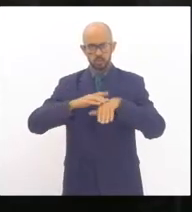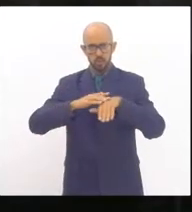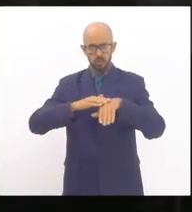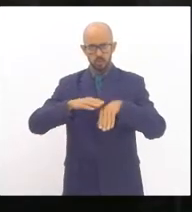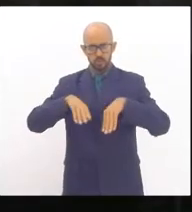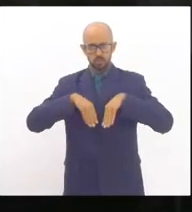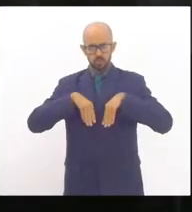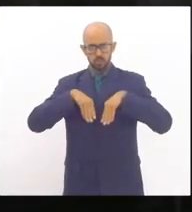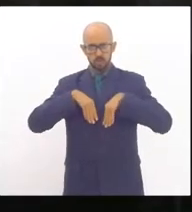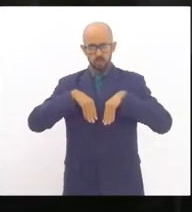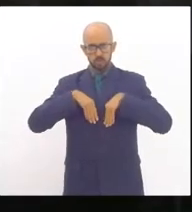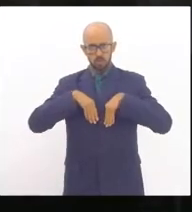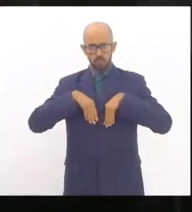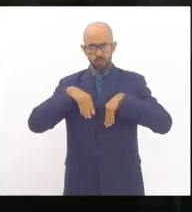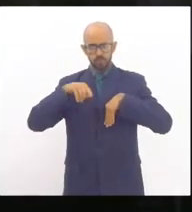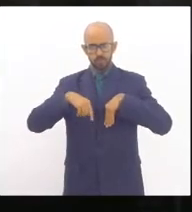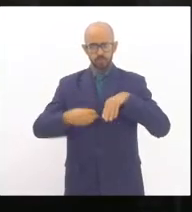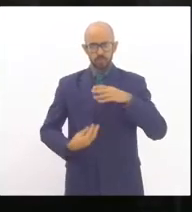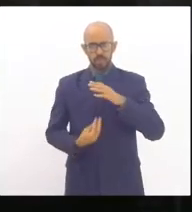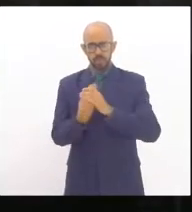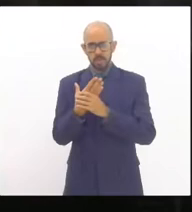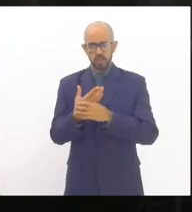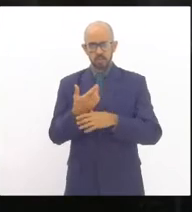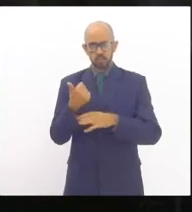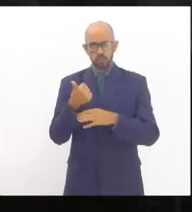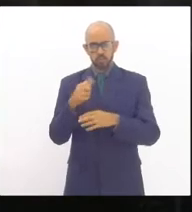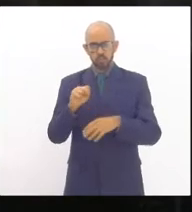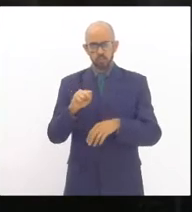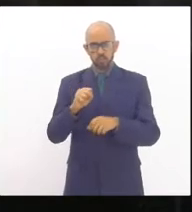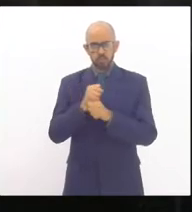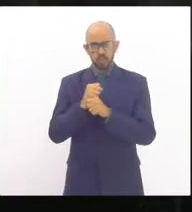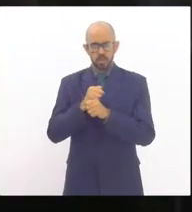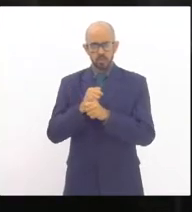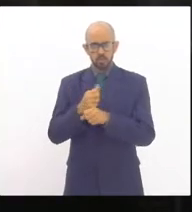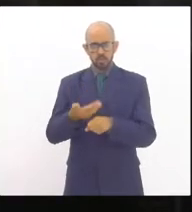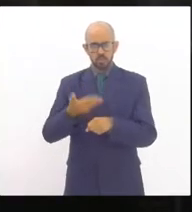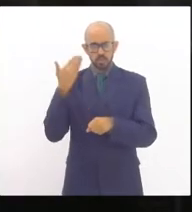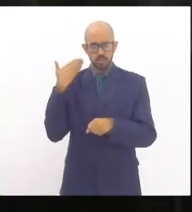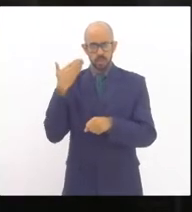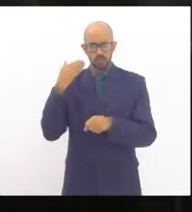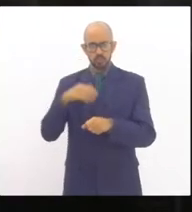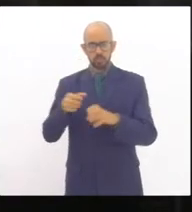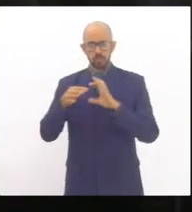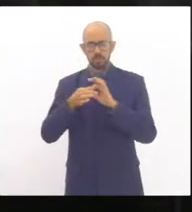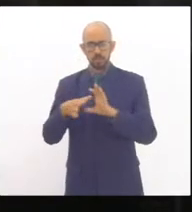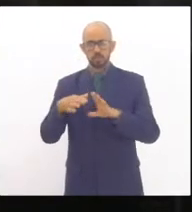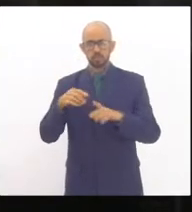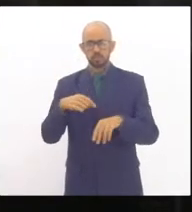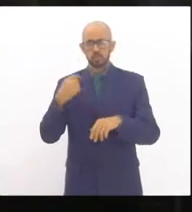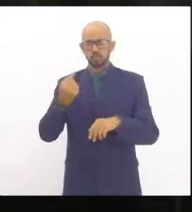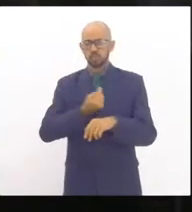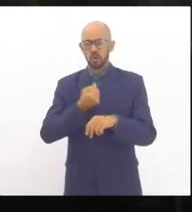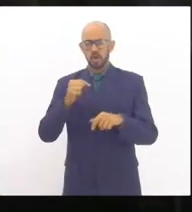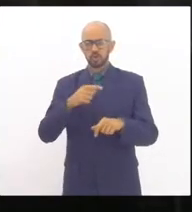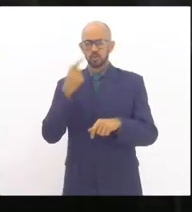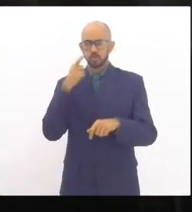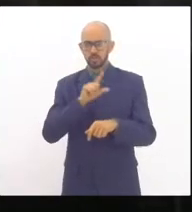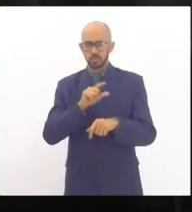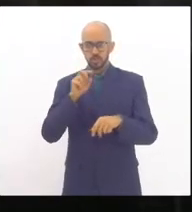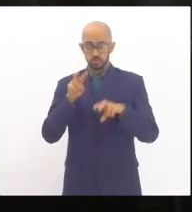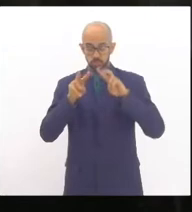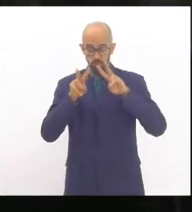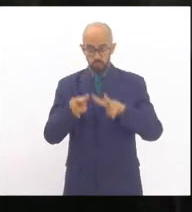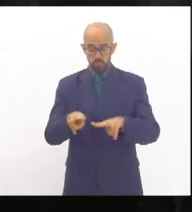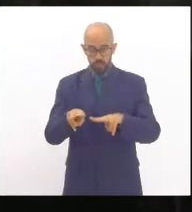criado há 8 anos atrás Um dia que permitiu não só que nós tivéssemos um